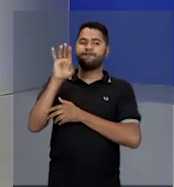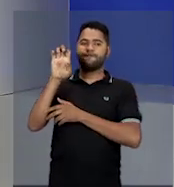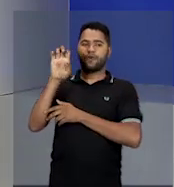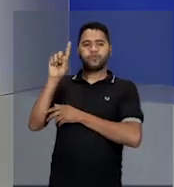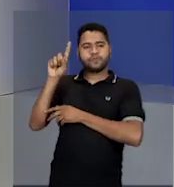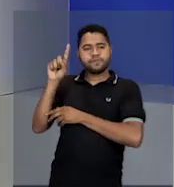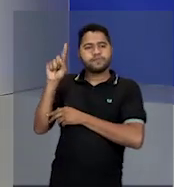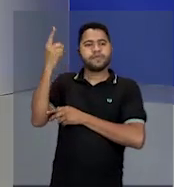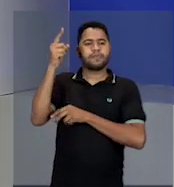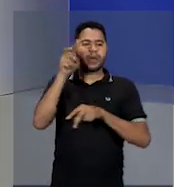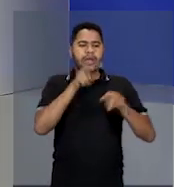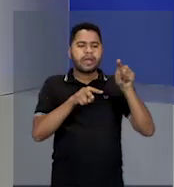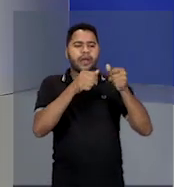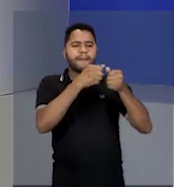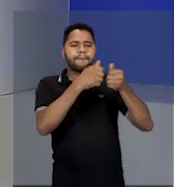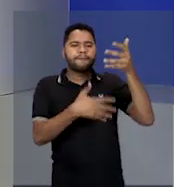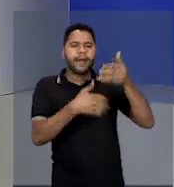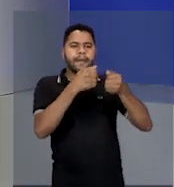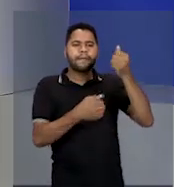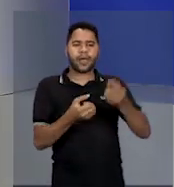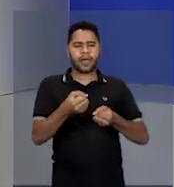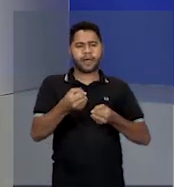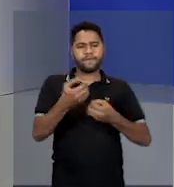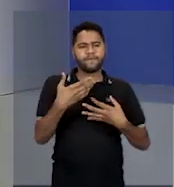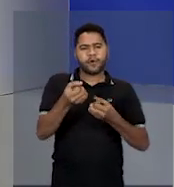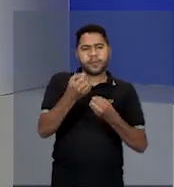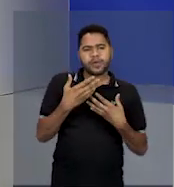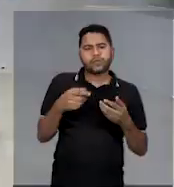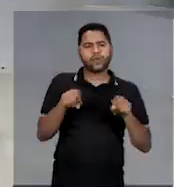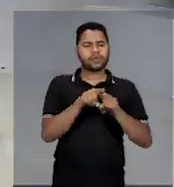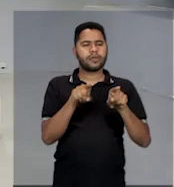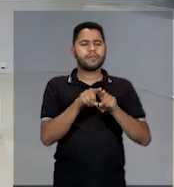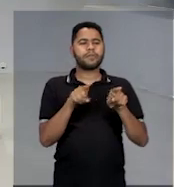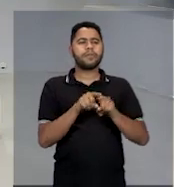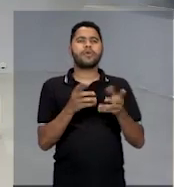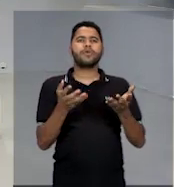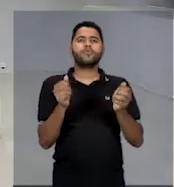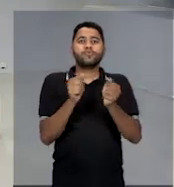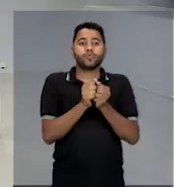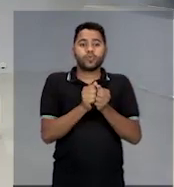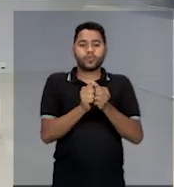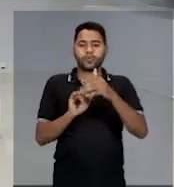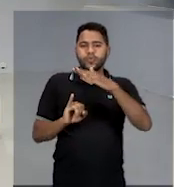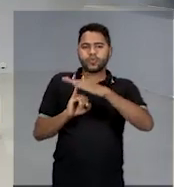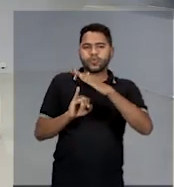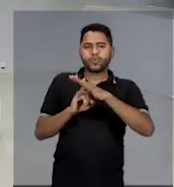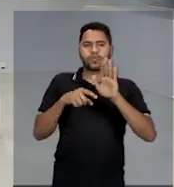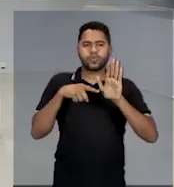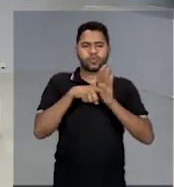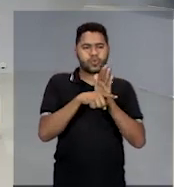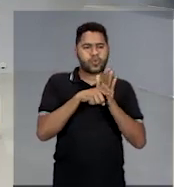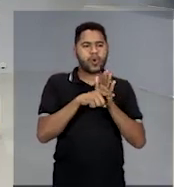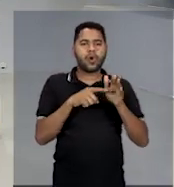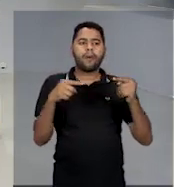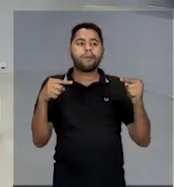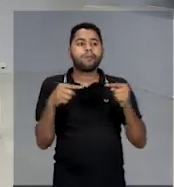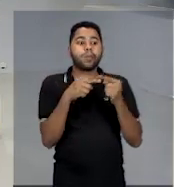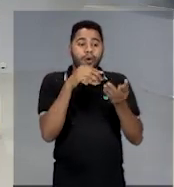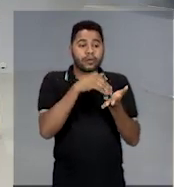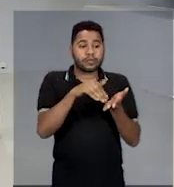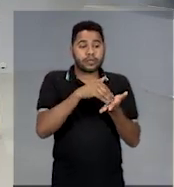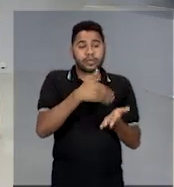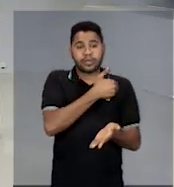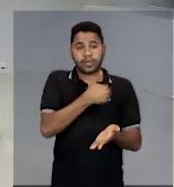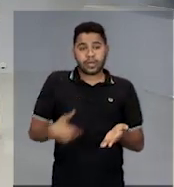que a gente vai analisar os dados, as informações, junto aos institutos de pesquisa, né, de acordo com as secretarias de